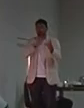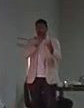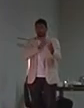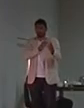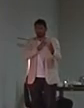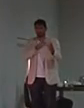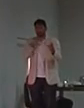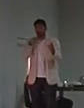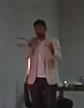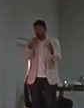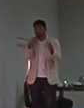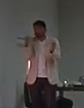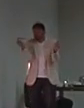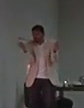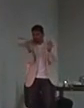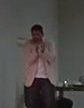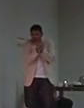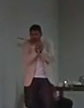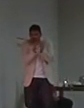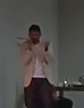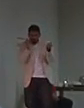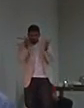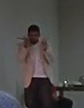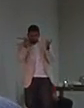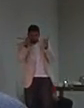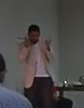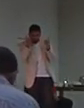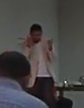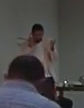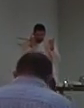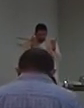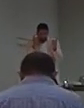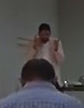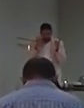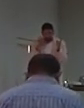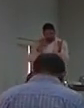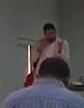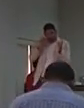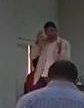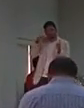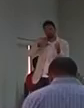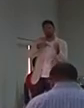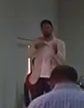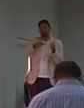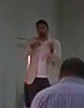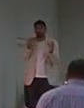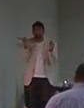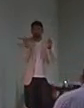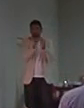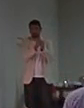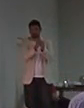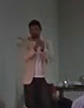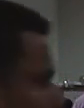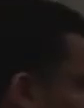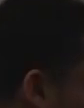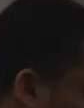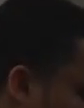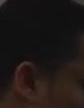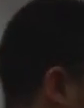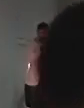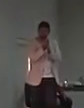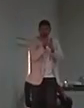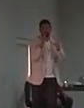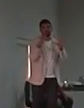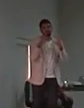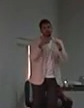construir, junto com essa diretoria de ensino, a linha a ser trilhada. E tem que ser sempre construtivista. Então,